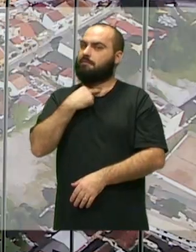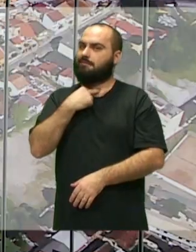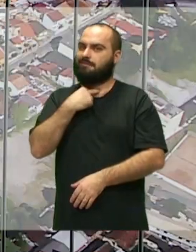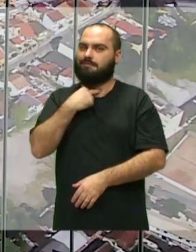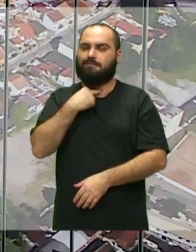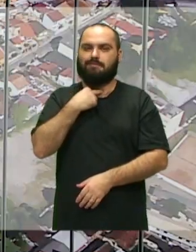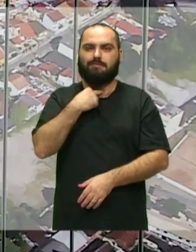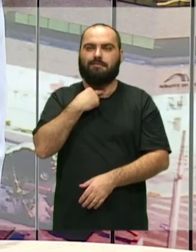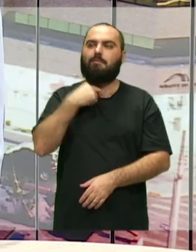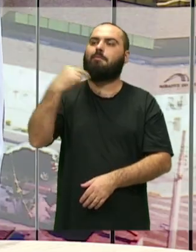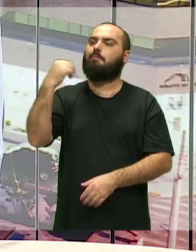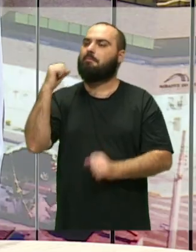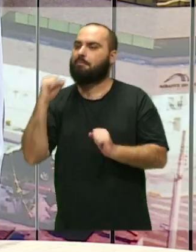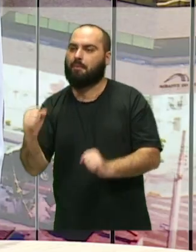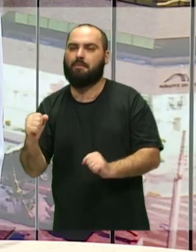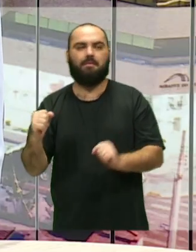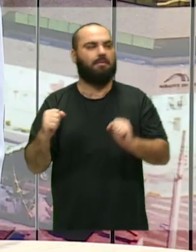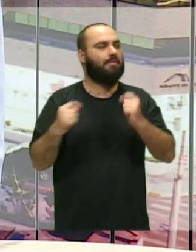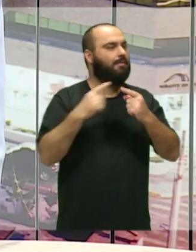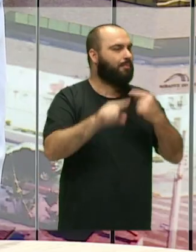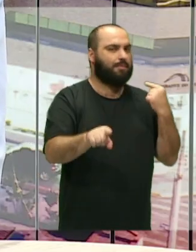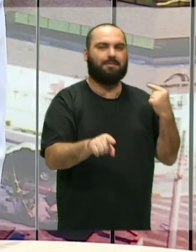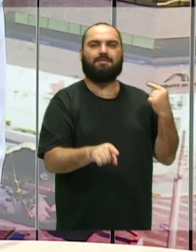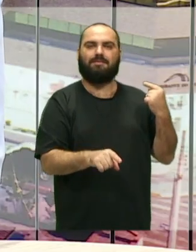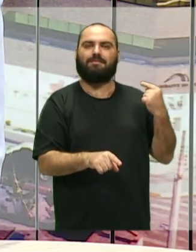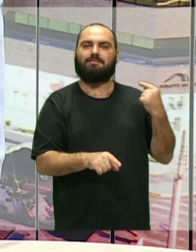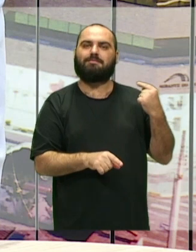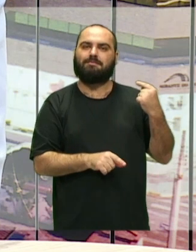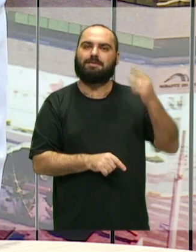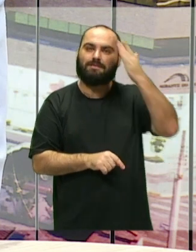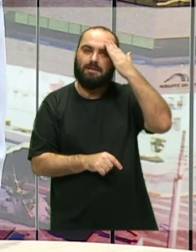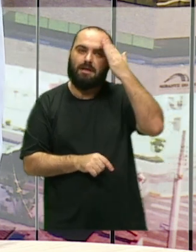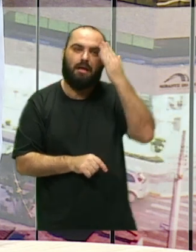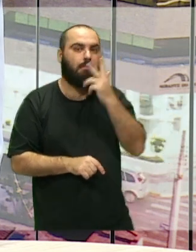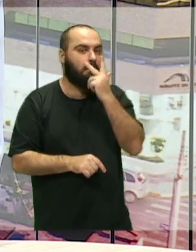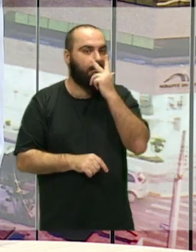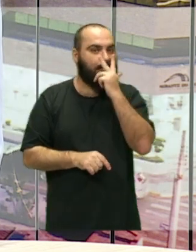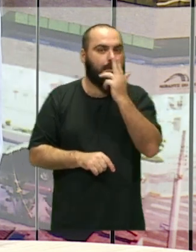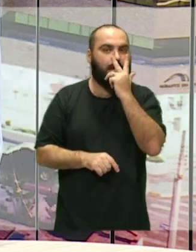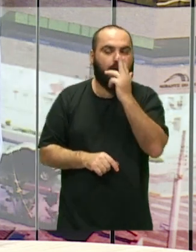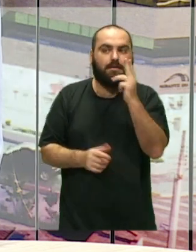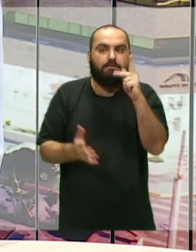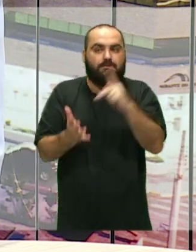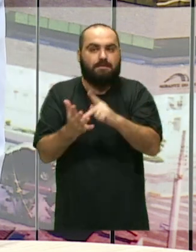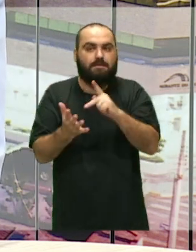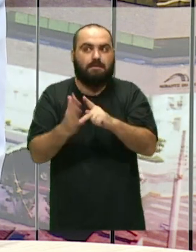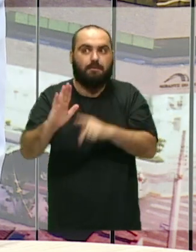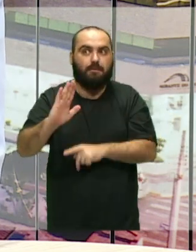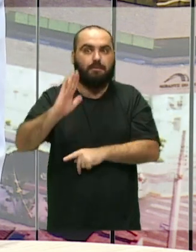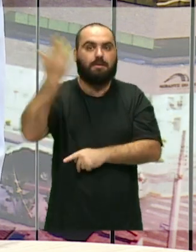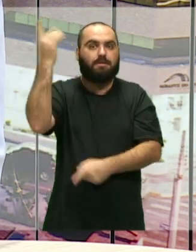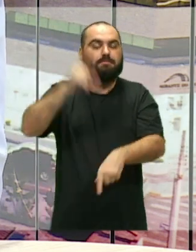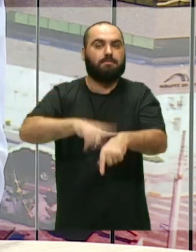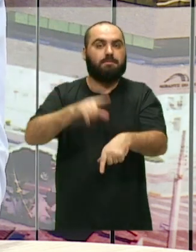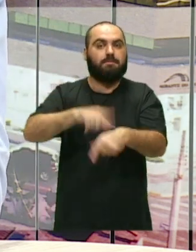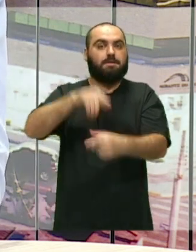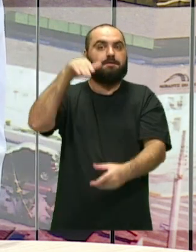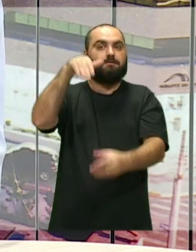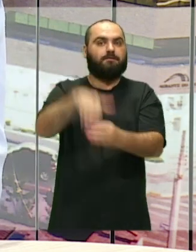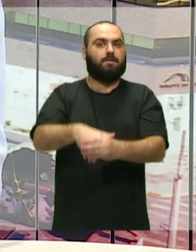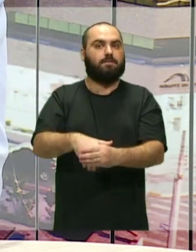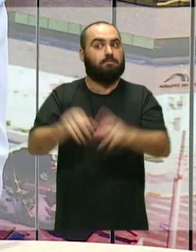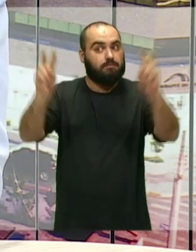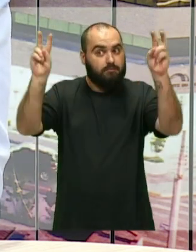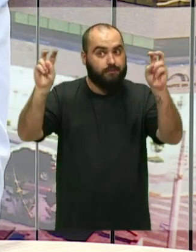didático o que pode o que não pode é algo que a gente simula o que realmente acontece numa eleição digamos entre